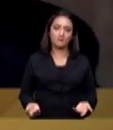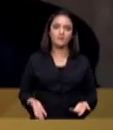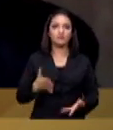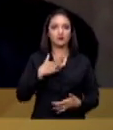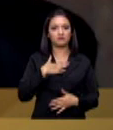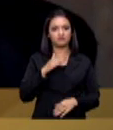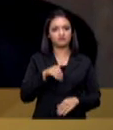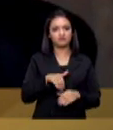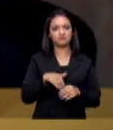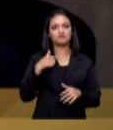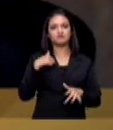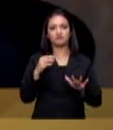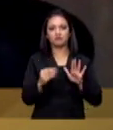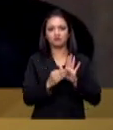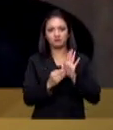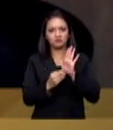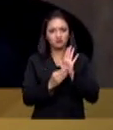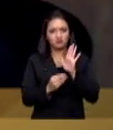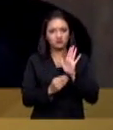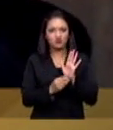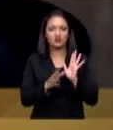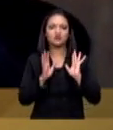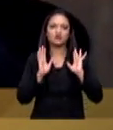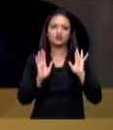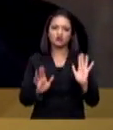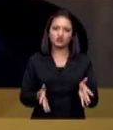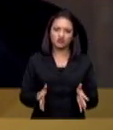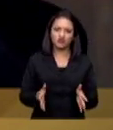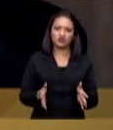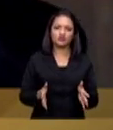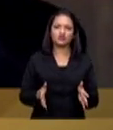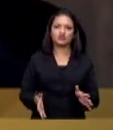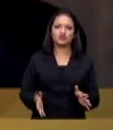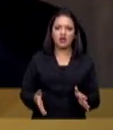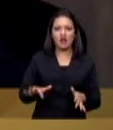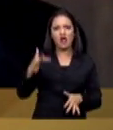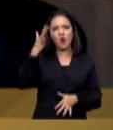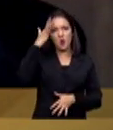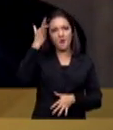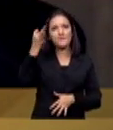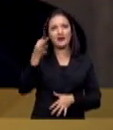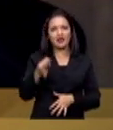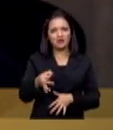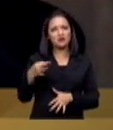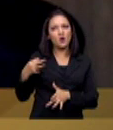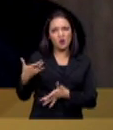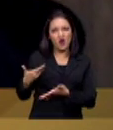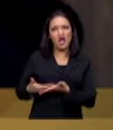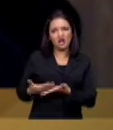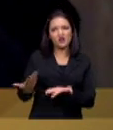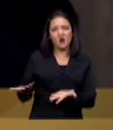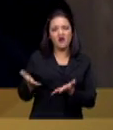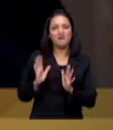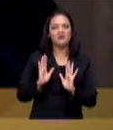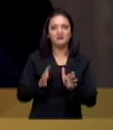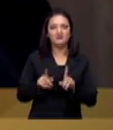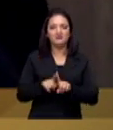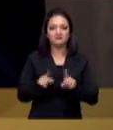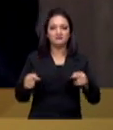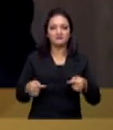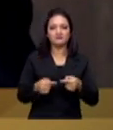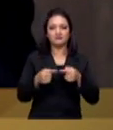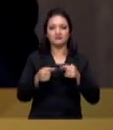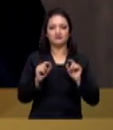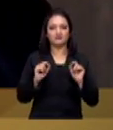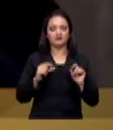de voto compreensões recentes que vão precisamente nesta direção, dentre